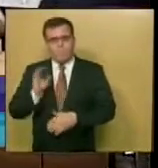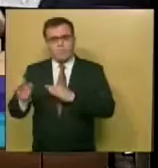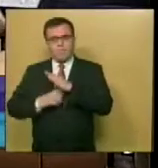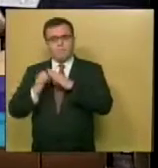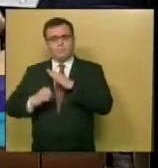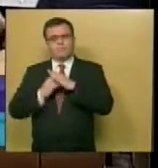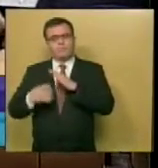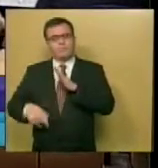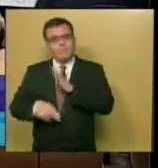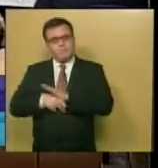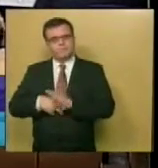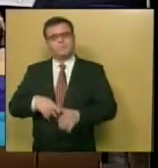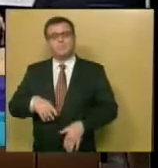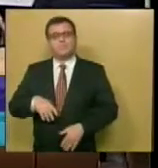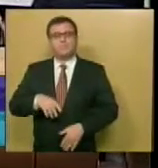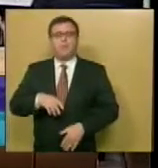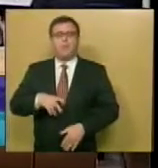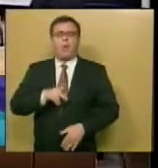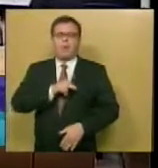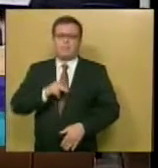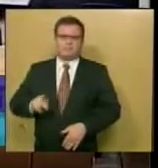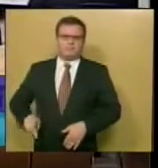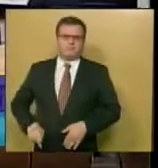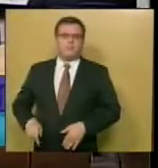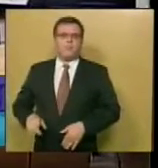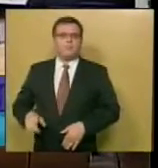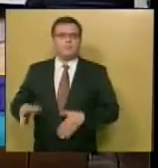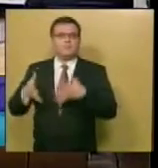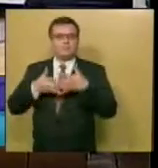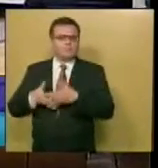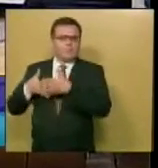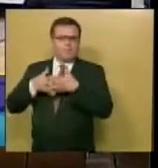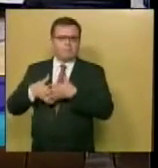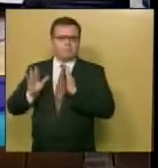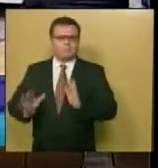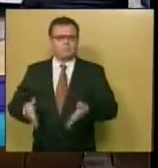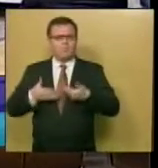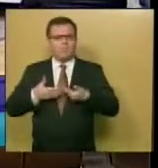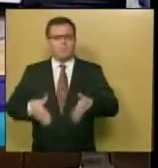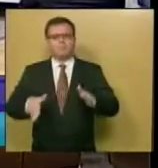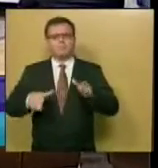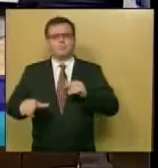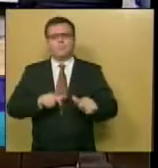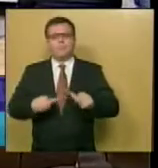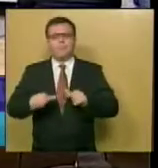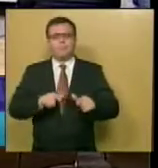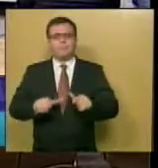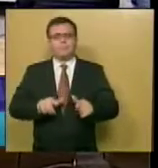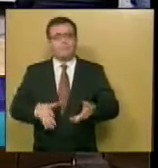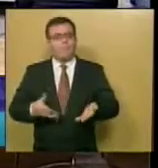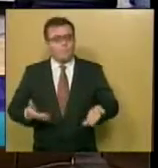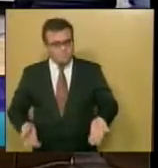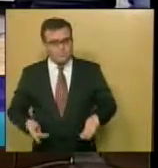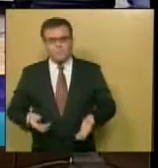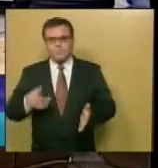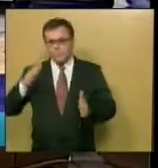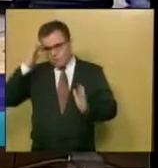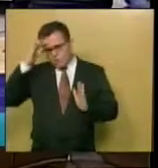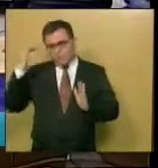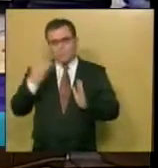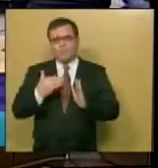órgão do governo americano, iniciou os trabalhos, contrariando o que determinava o